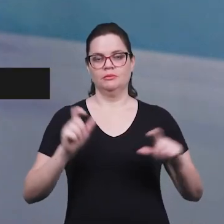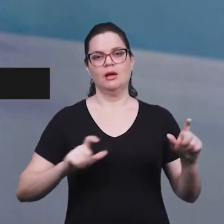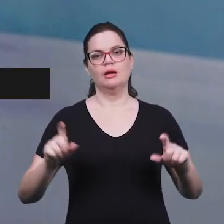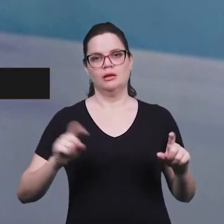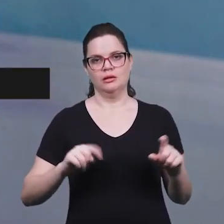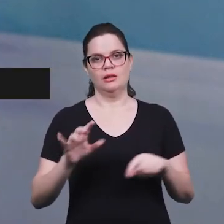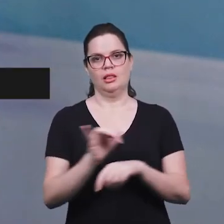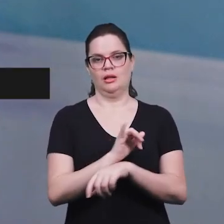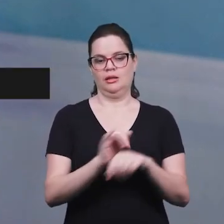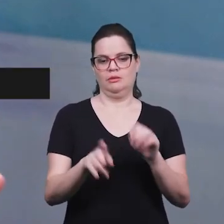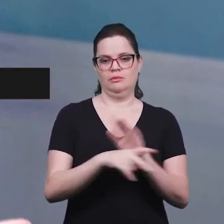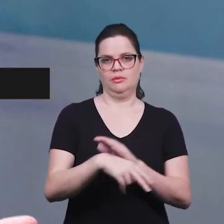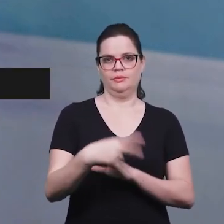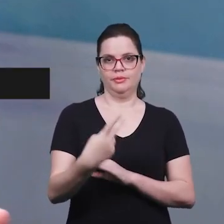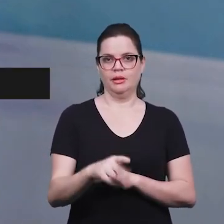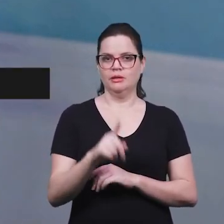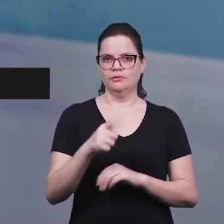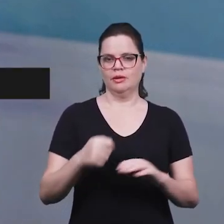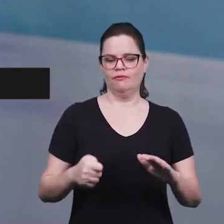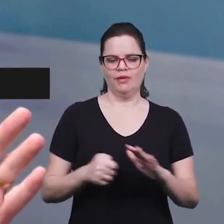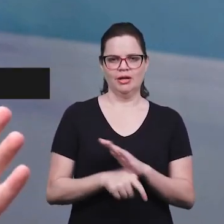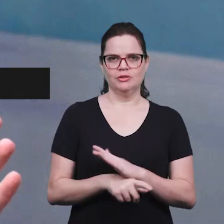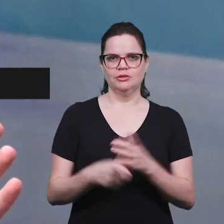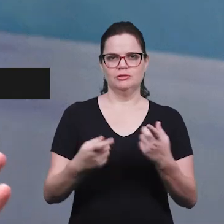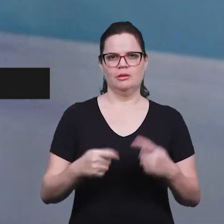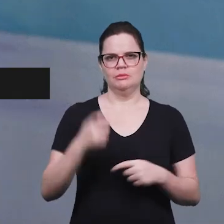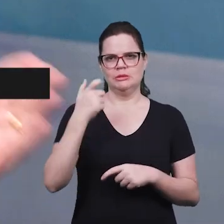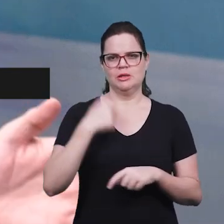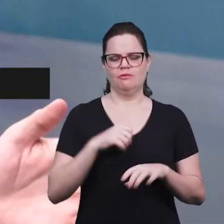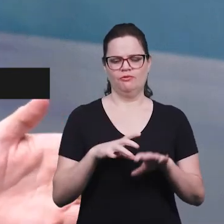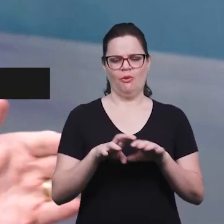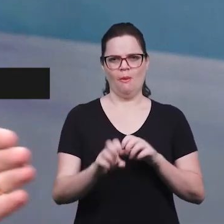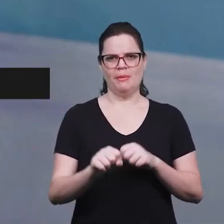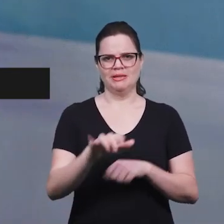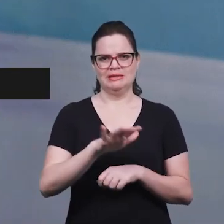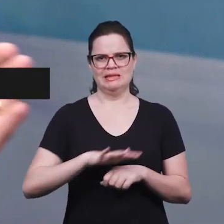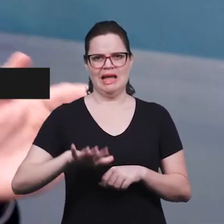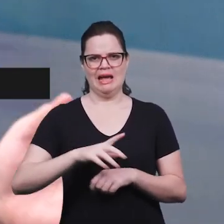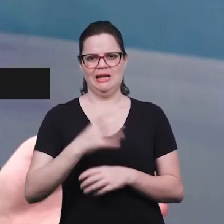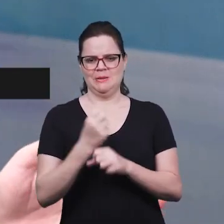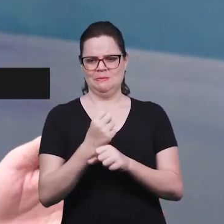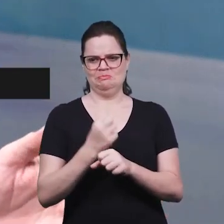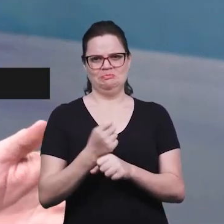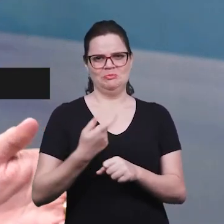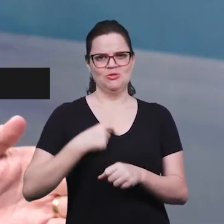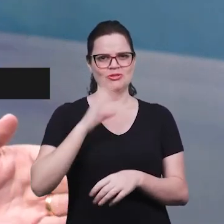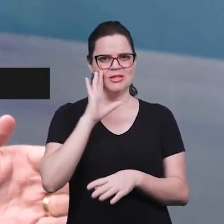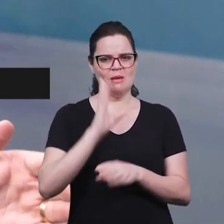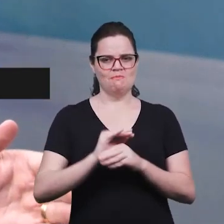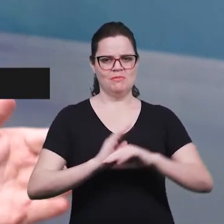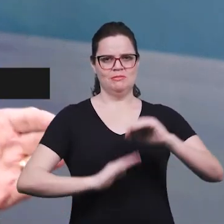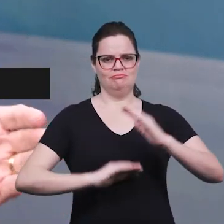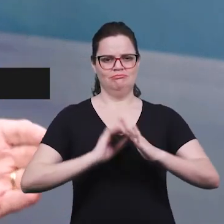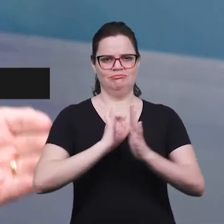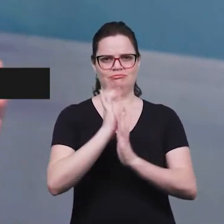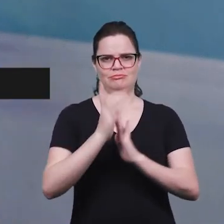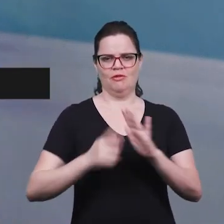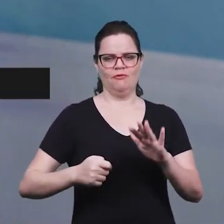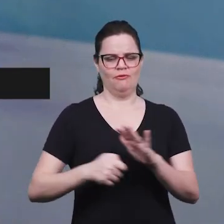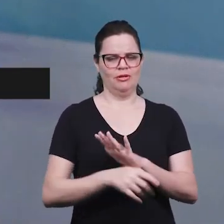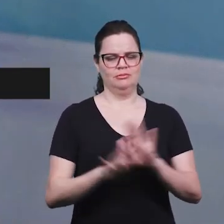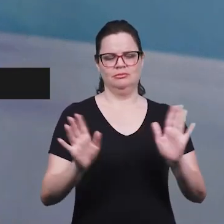são armadilhas. E você, para investir, não precisa ser formado em economia, especialista em investimento, basta